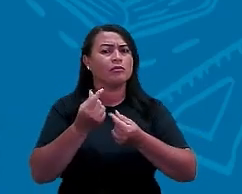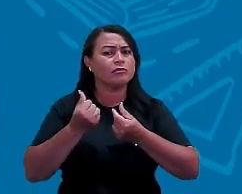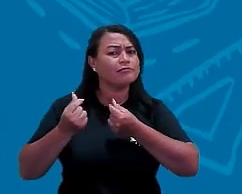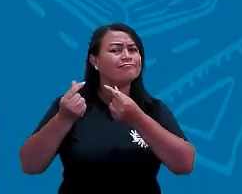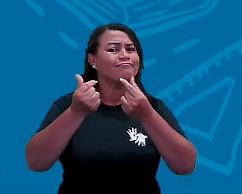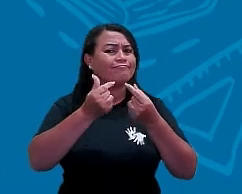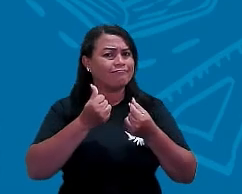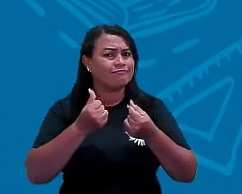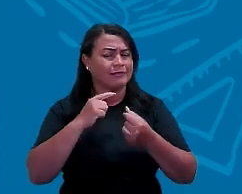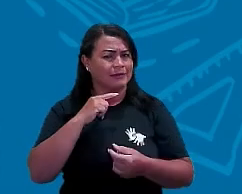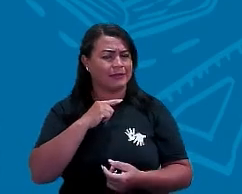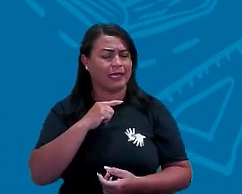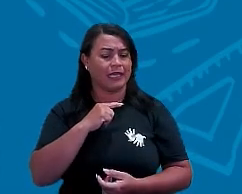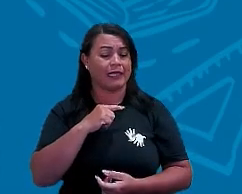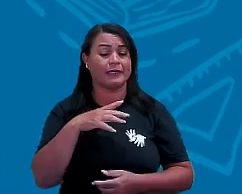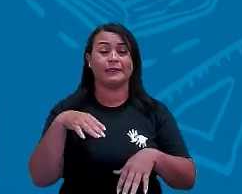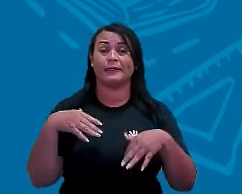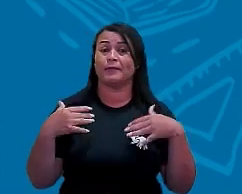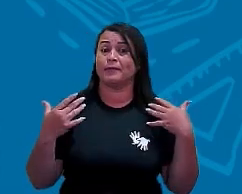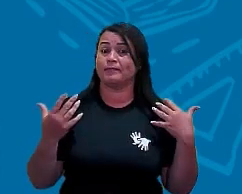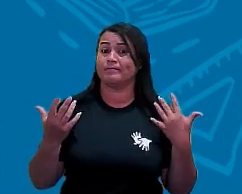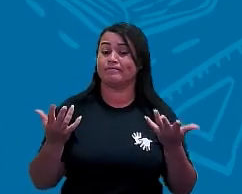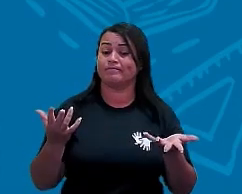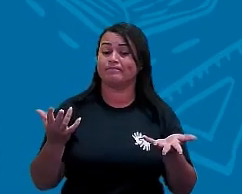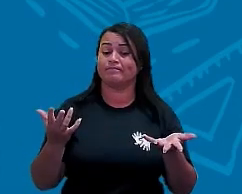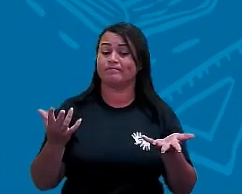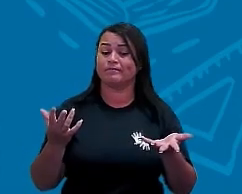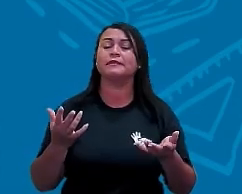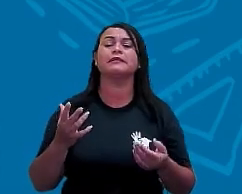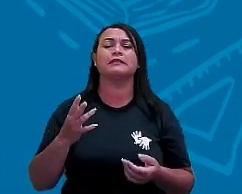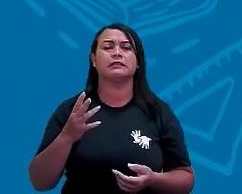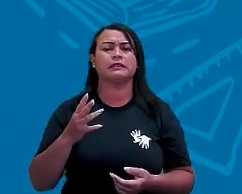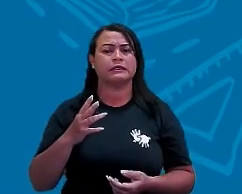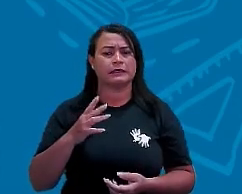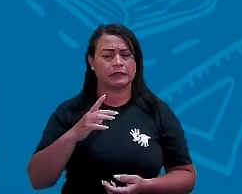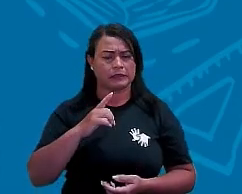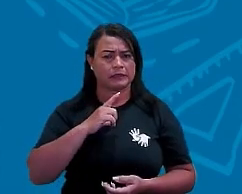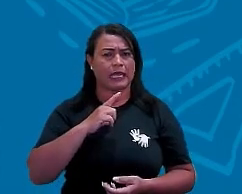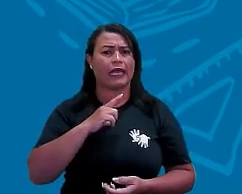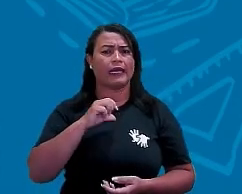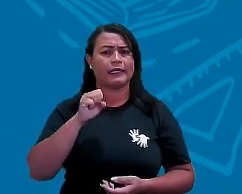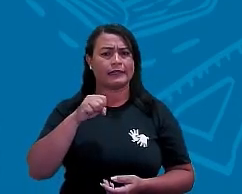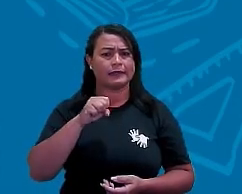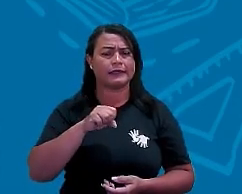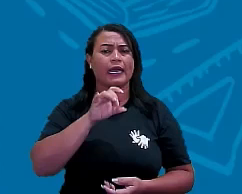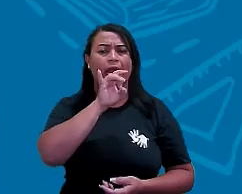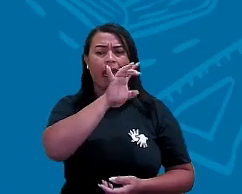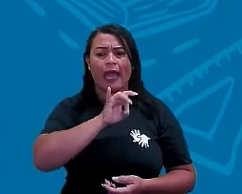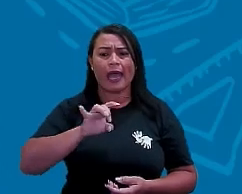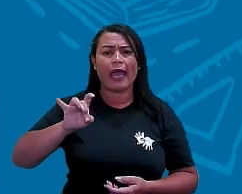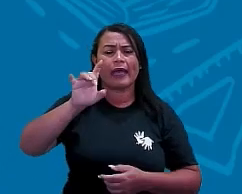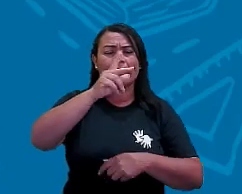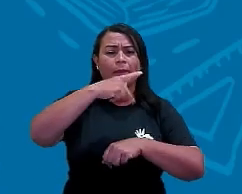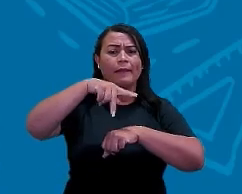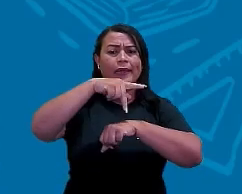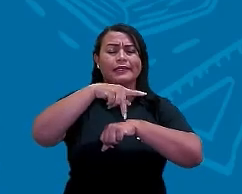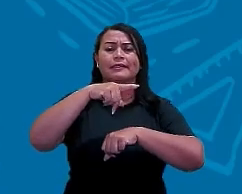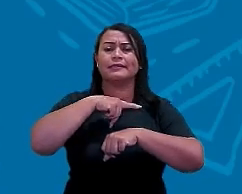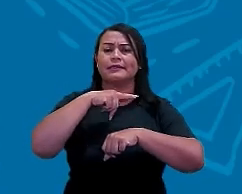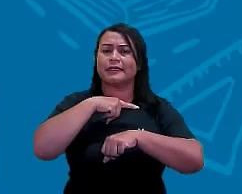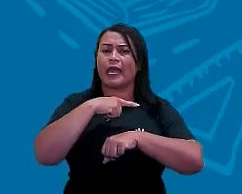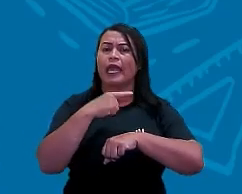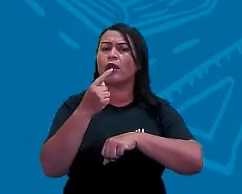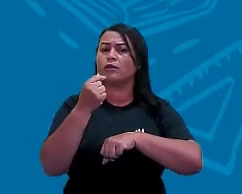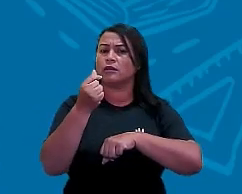unidade monetária? E aí, né? Cada continente, cada unidade tem seu dinheirinho, né? Cada